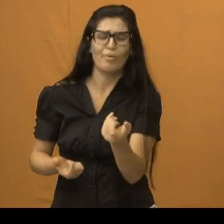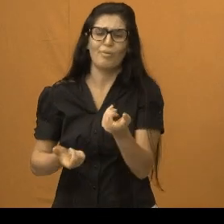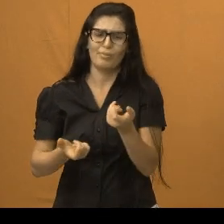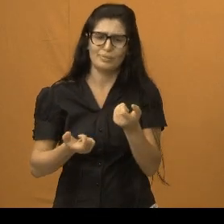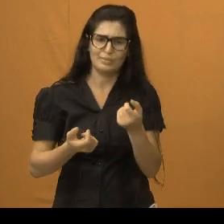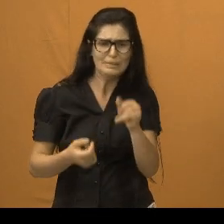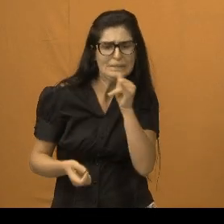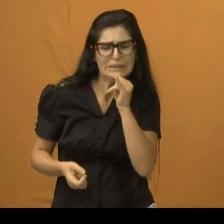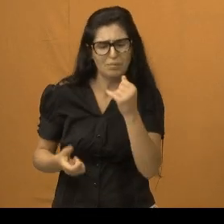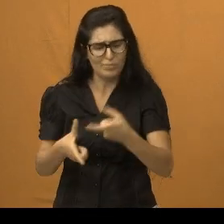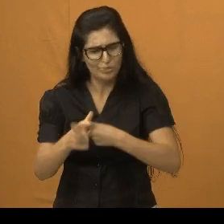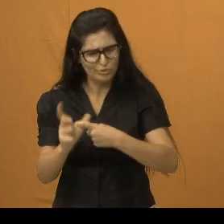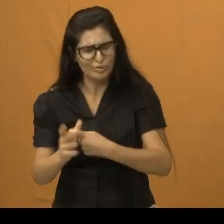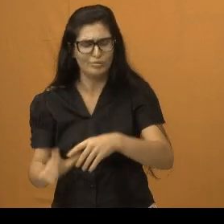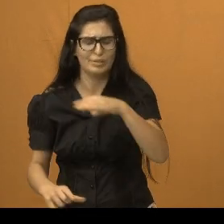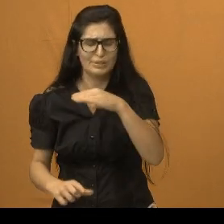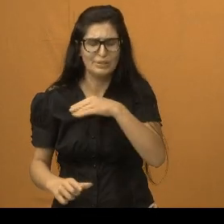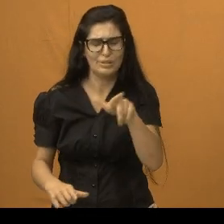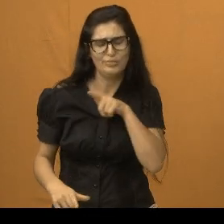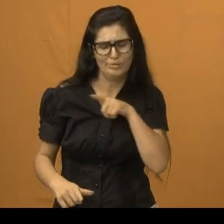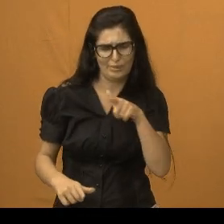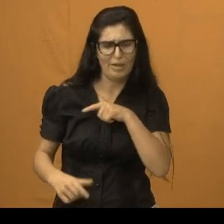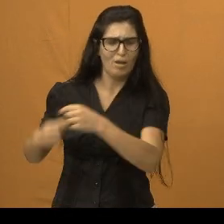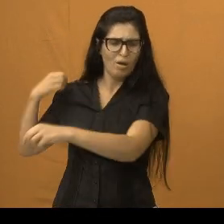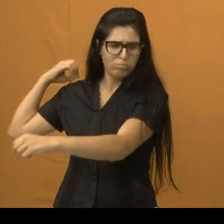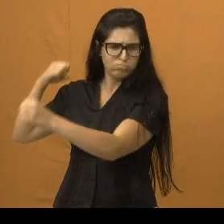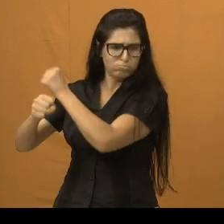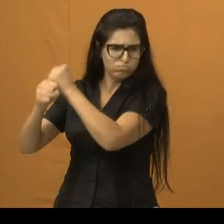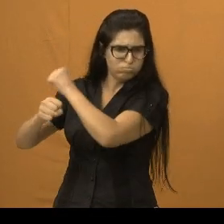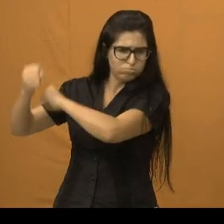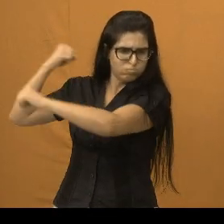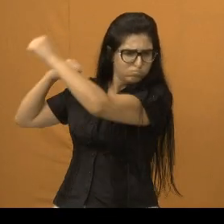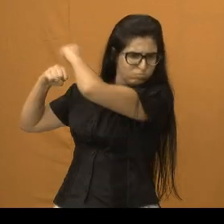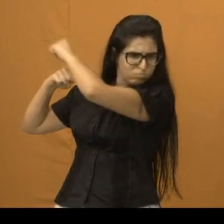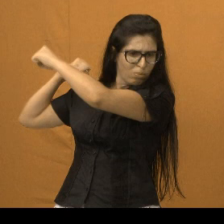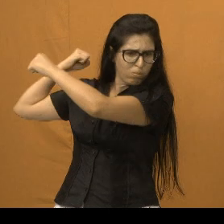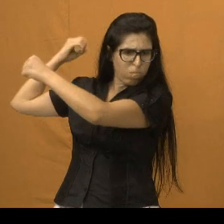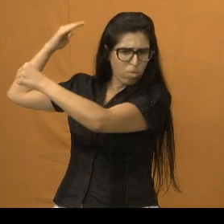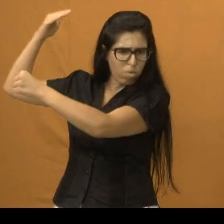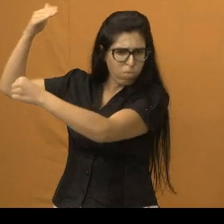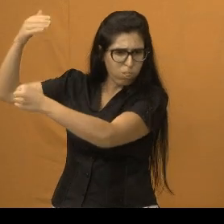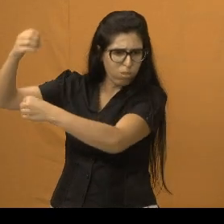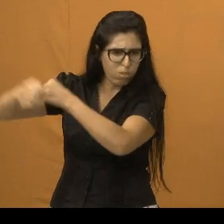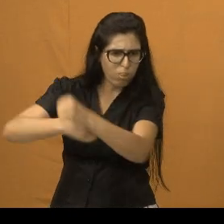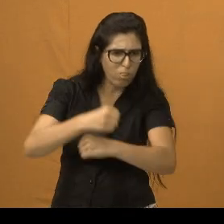tem a longo prazo de anos anteriores.